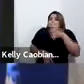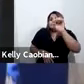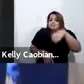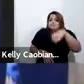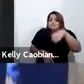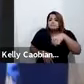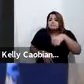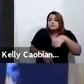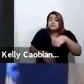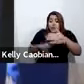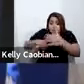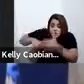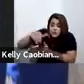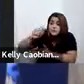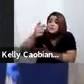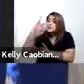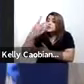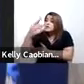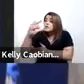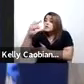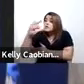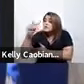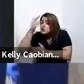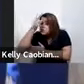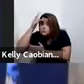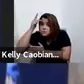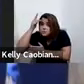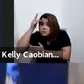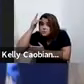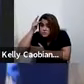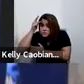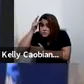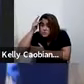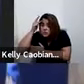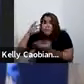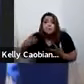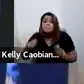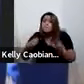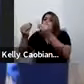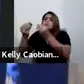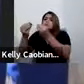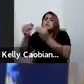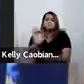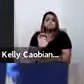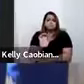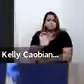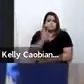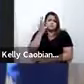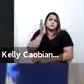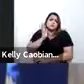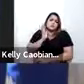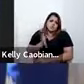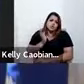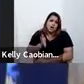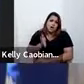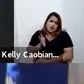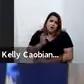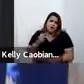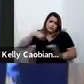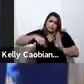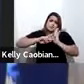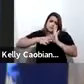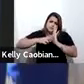de 747 trabalhadores. E nós já tivemos momentos no nosso sindicato onde